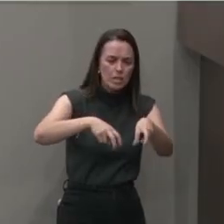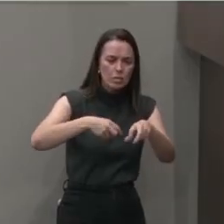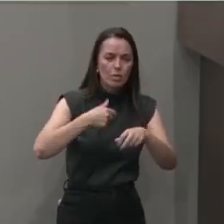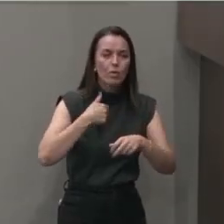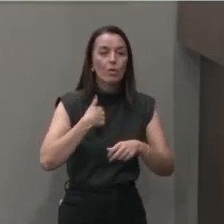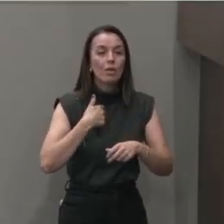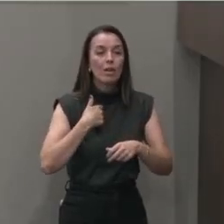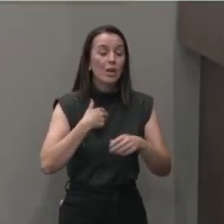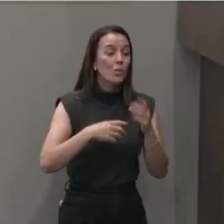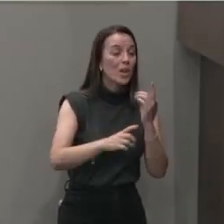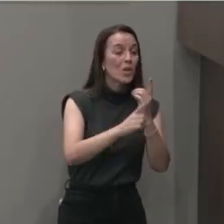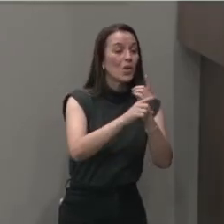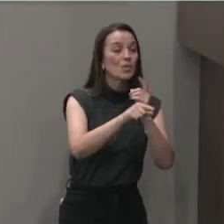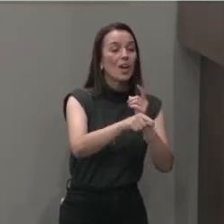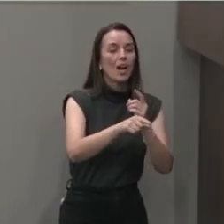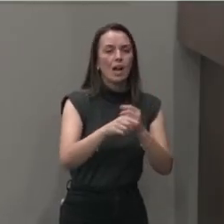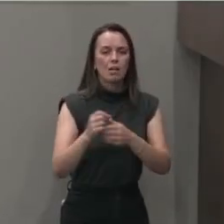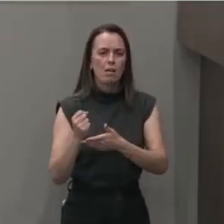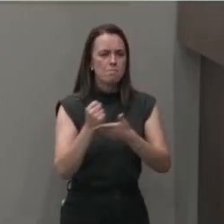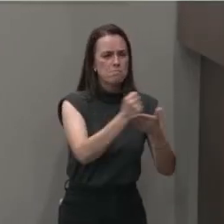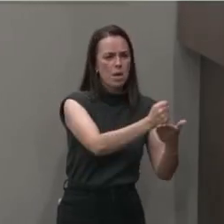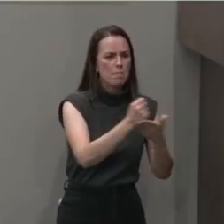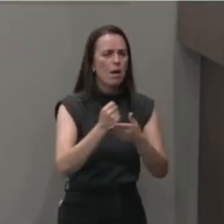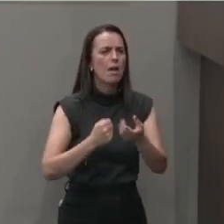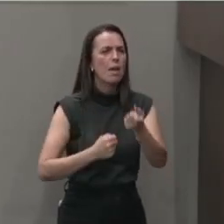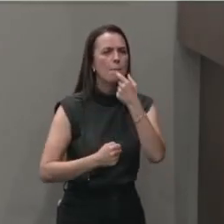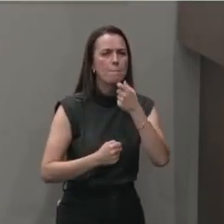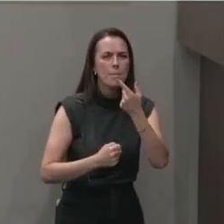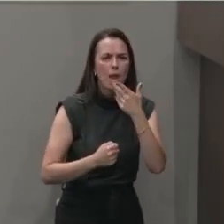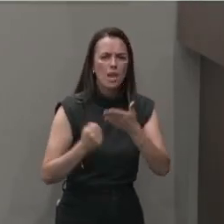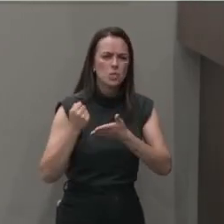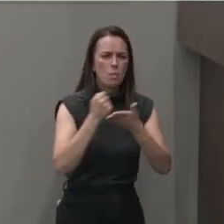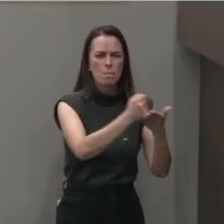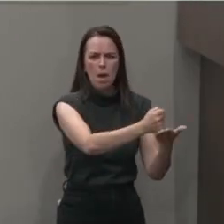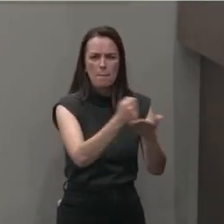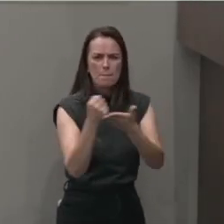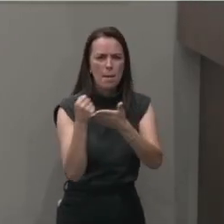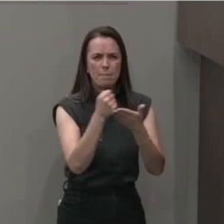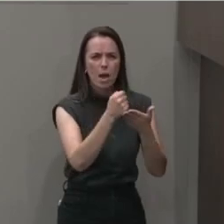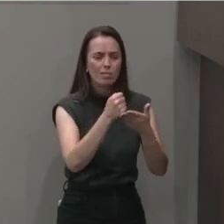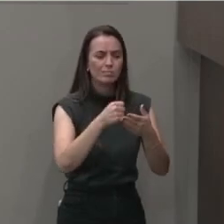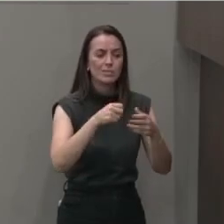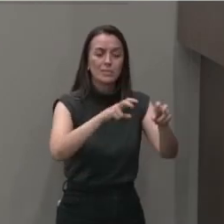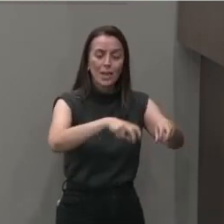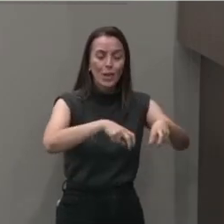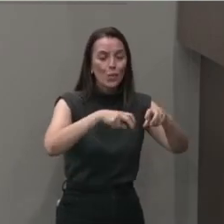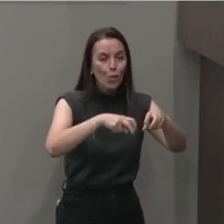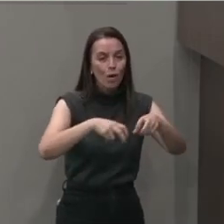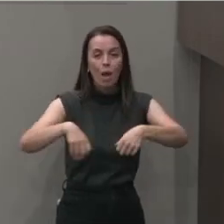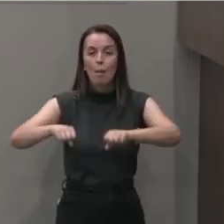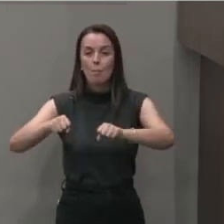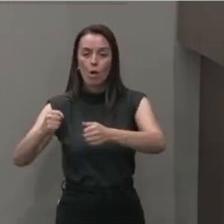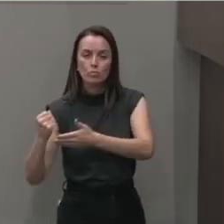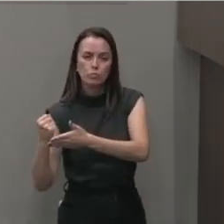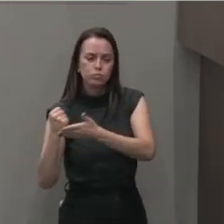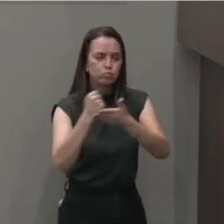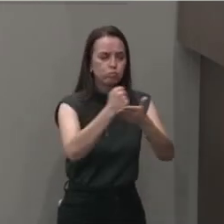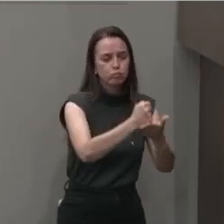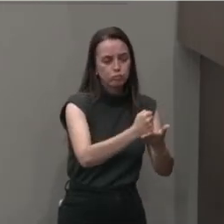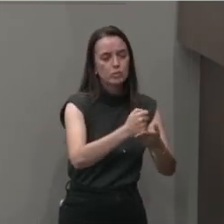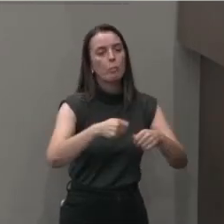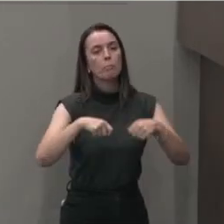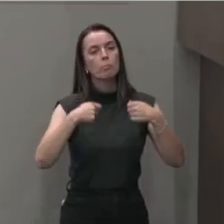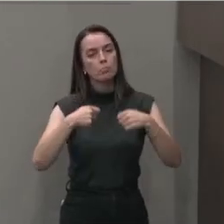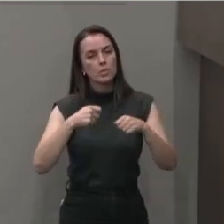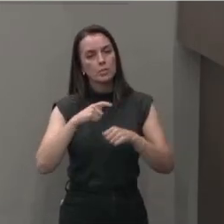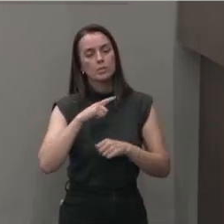com um motoqueiro lá fazendo entrega de medicação para o nosso povo lá na agricultura, e eu acho que eles precisam, efetivamente, também